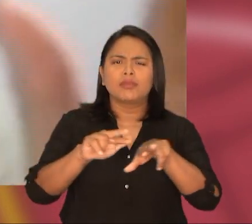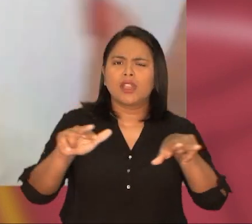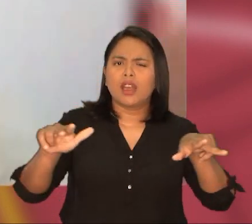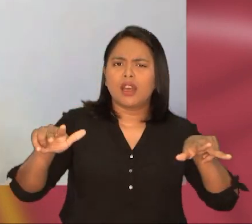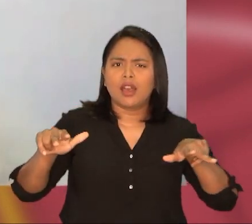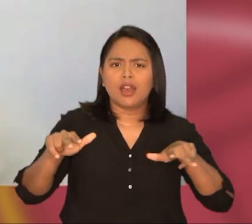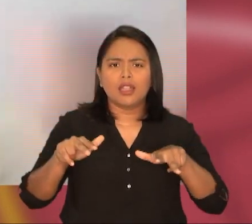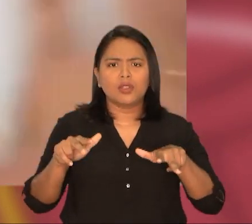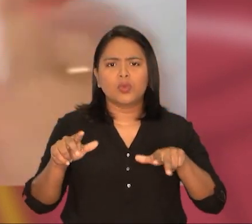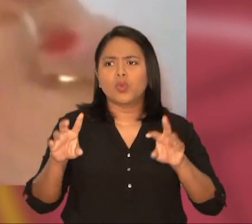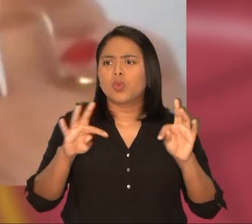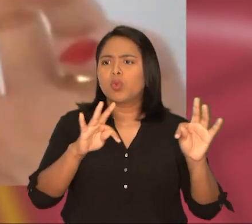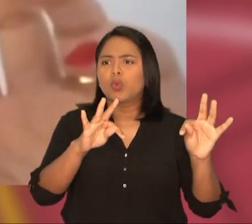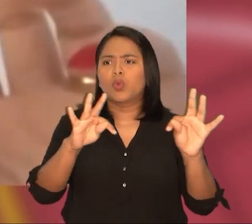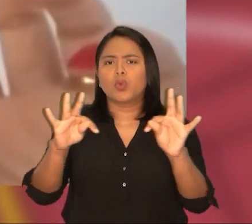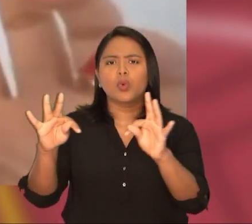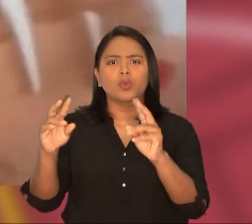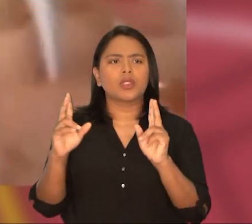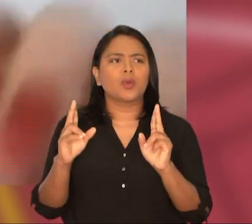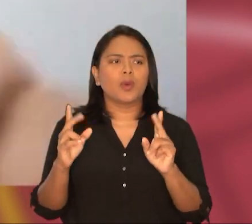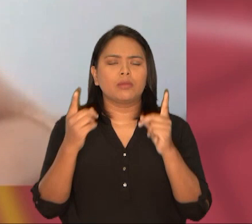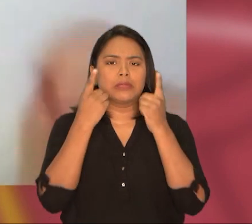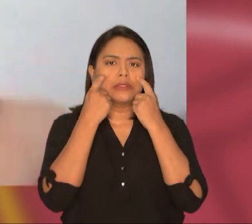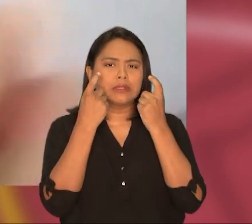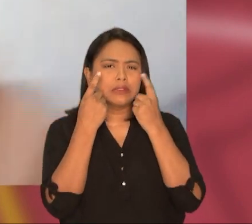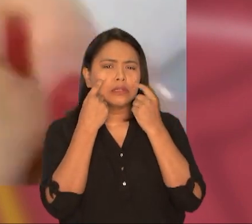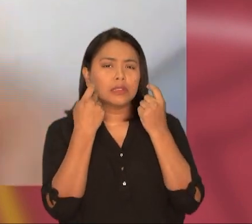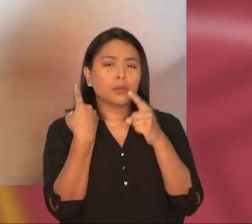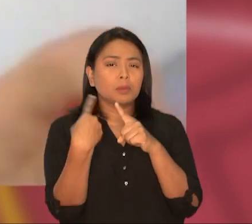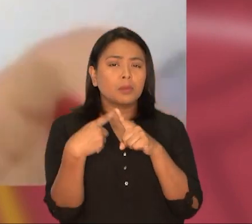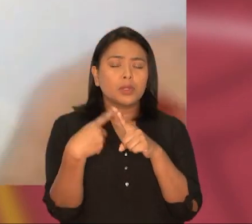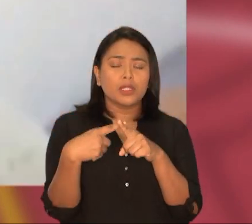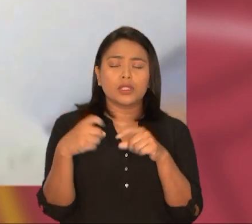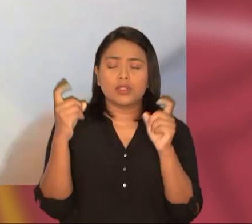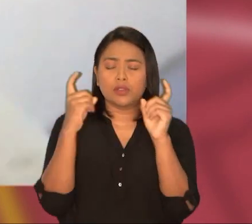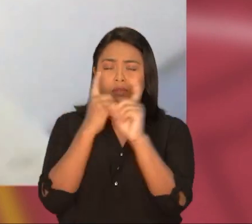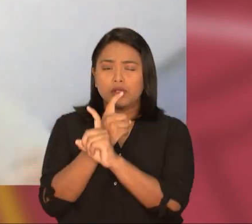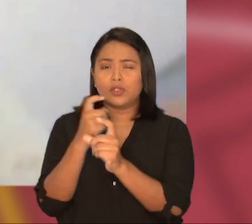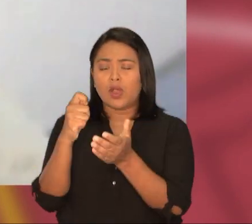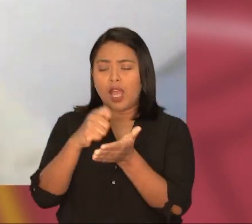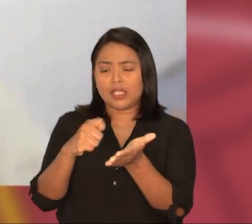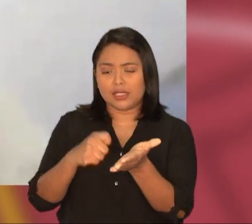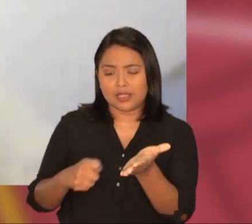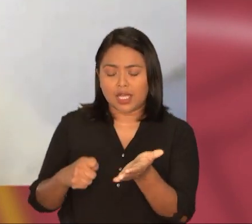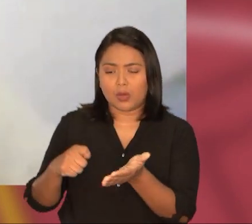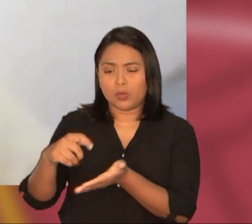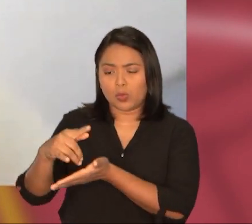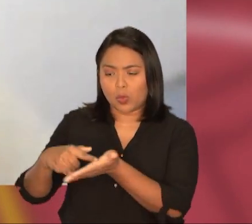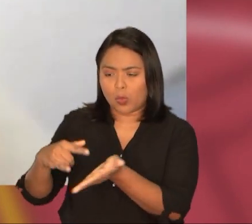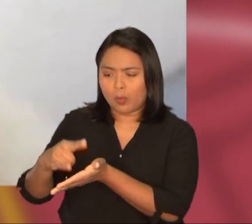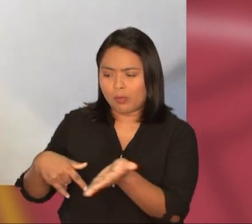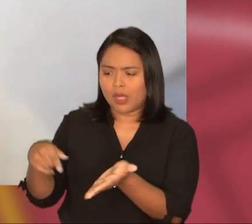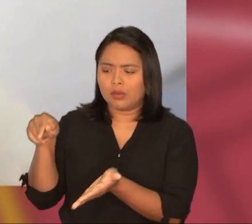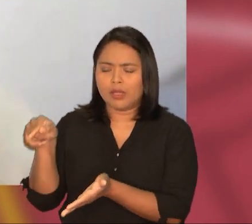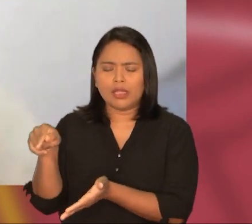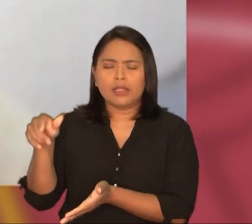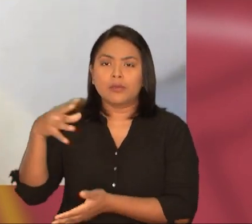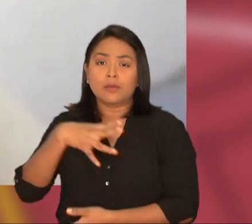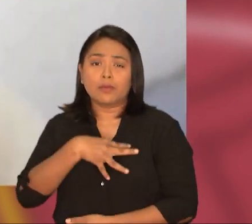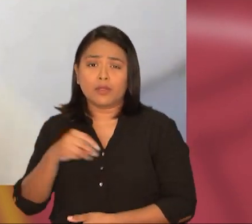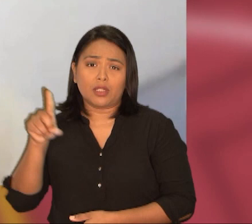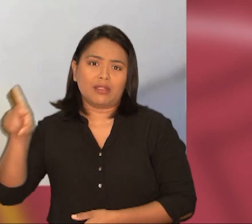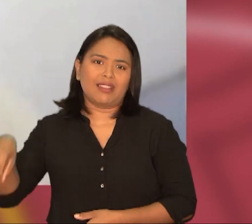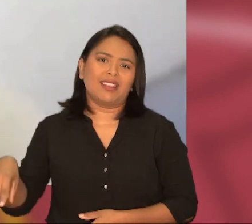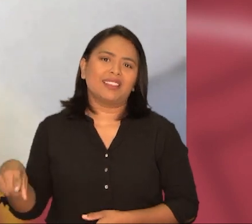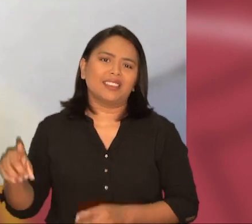pessoas, nossa, todo mundo chorava junto comigo, porque era, pra mim era muito difícil ter que assinar um documento ali dizendo que ele é uma criança especial, ele tem um problema,